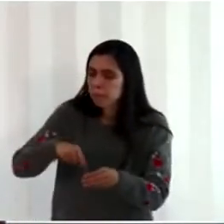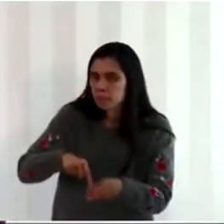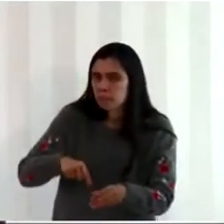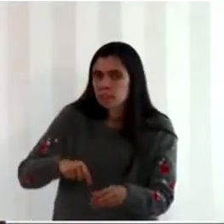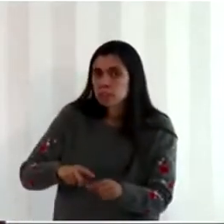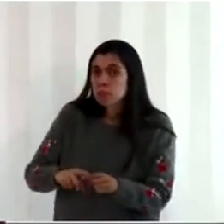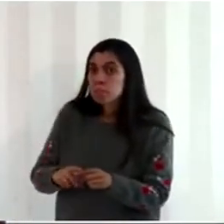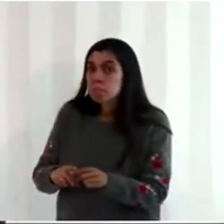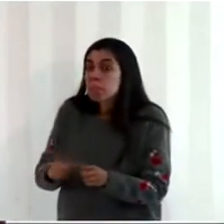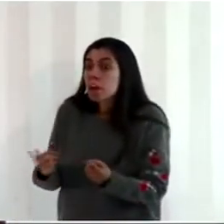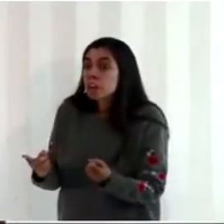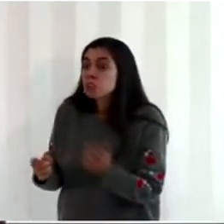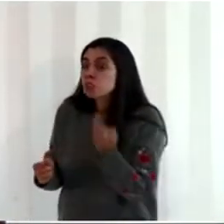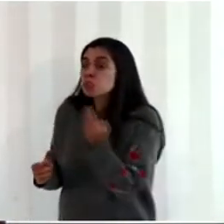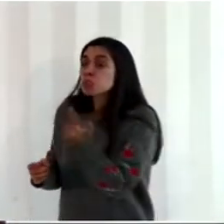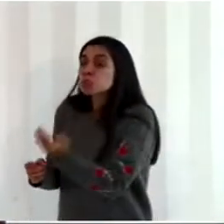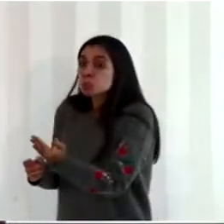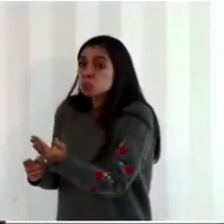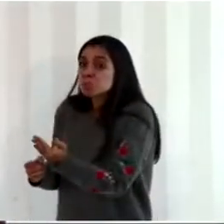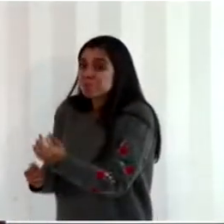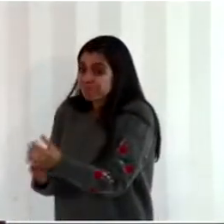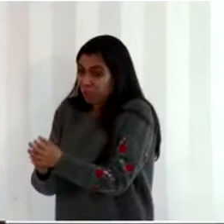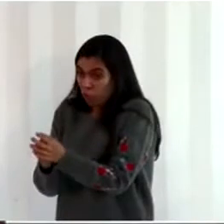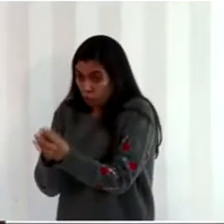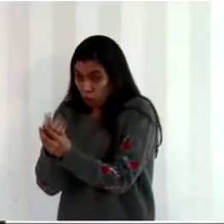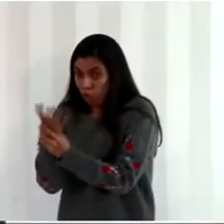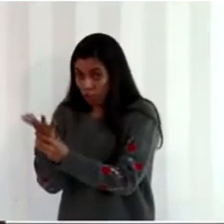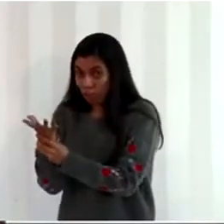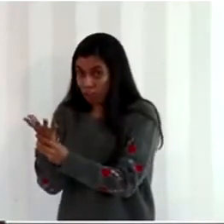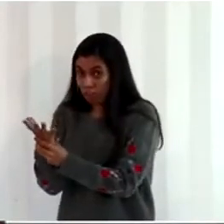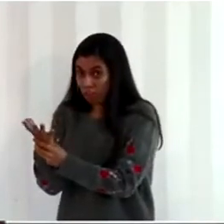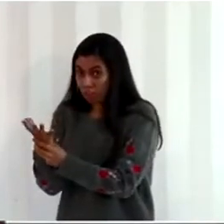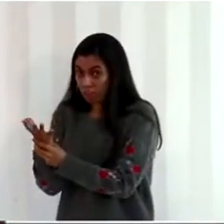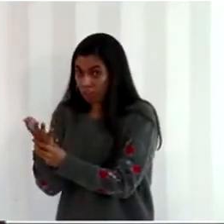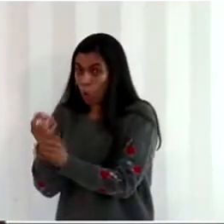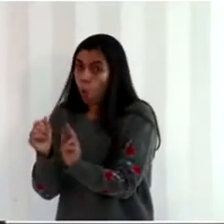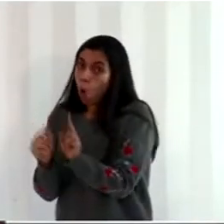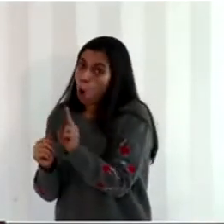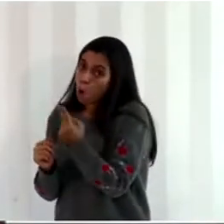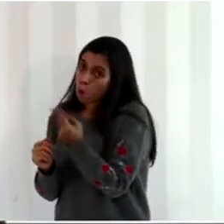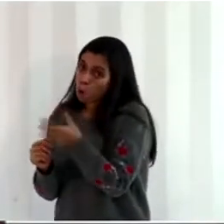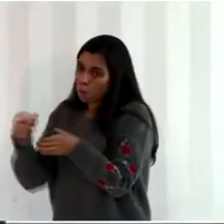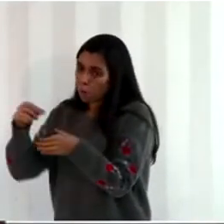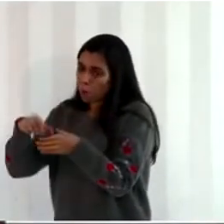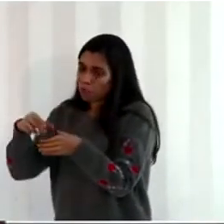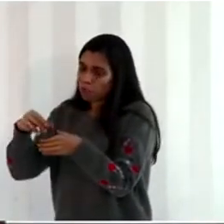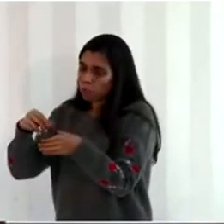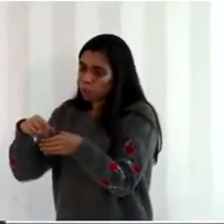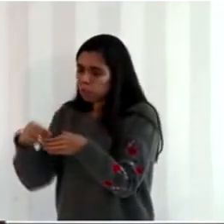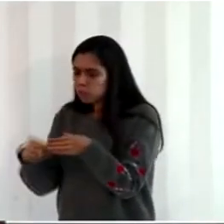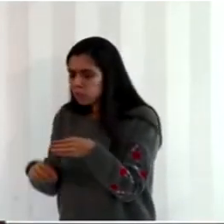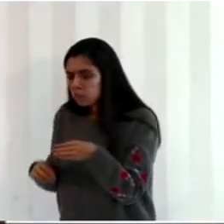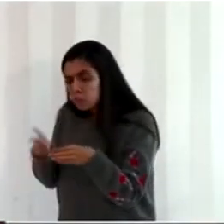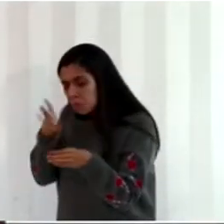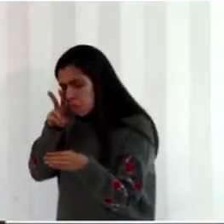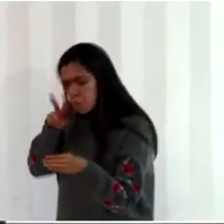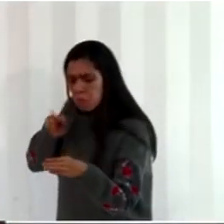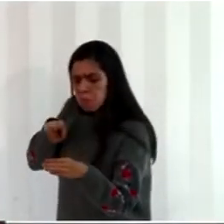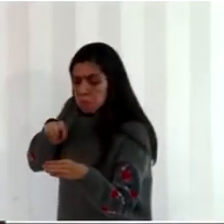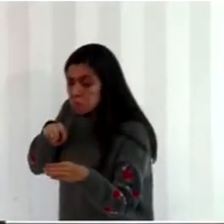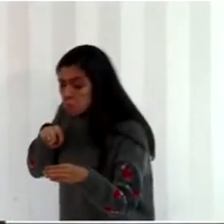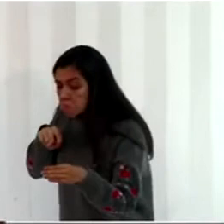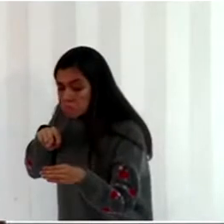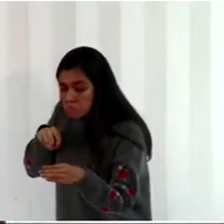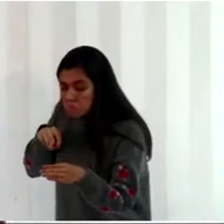fala. Isso aqui nos faz lembrar, inclusive, o profeta Abacuque. Ele diz aí no verso 19, mas agora Deus está falando diretamente com